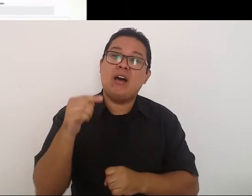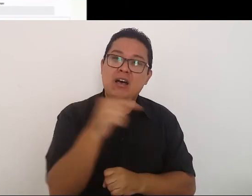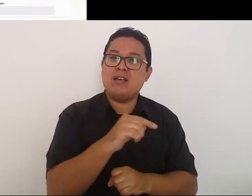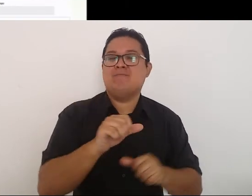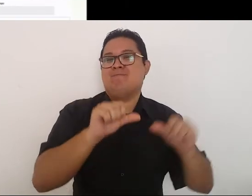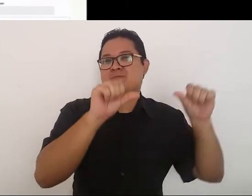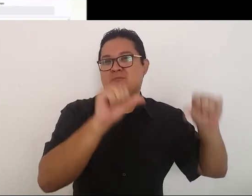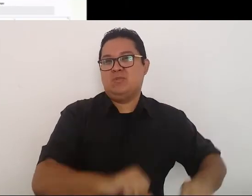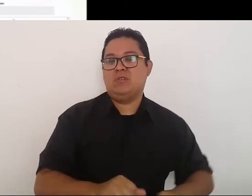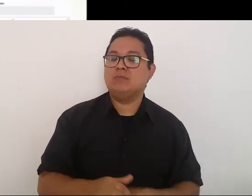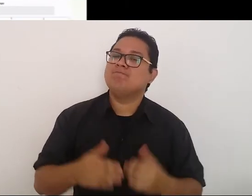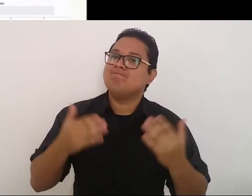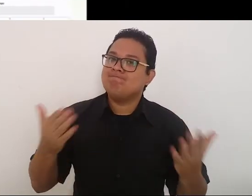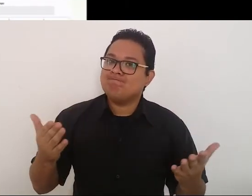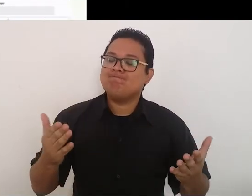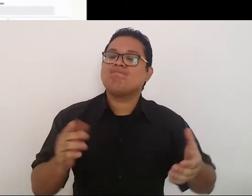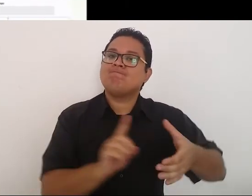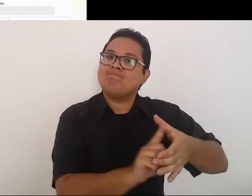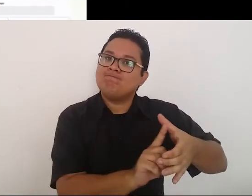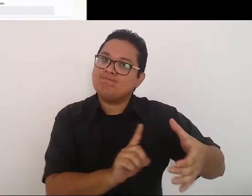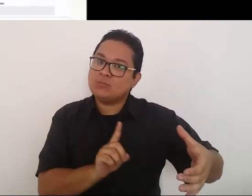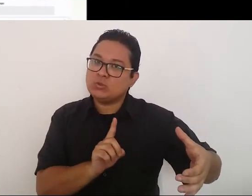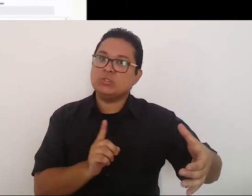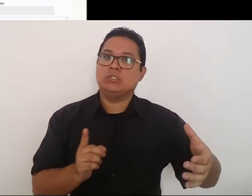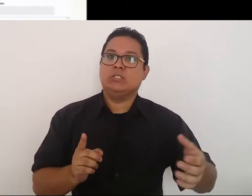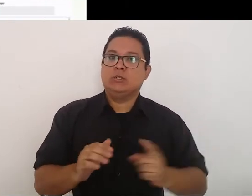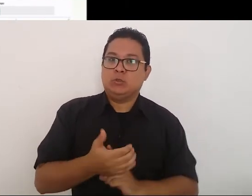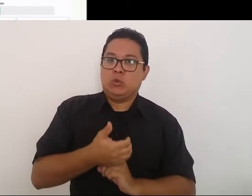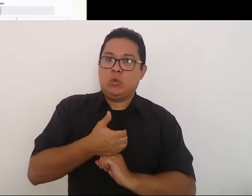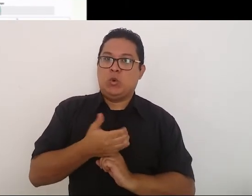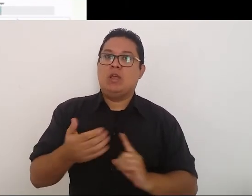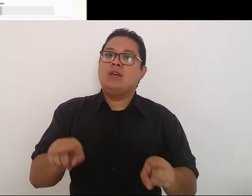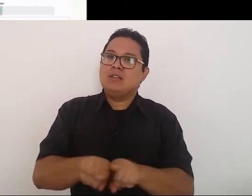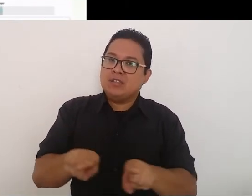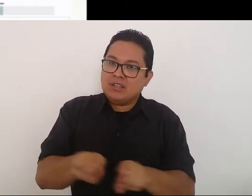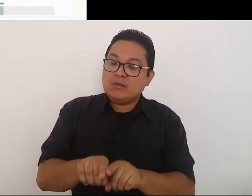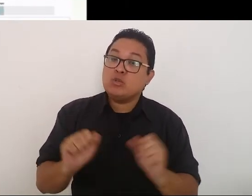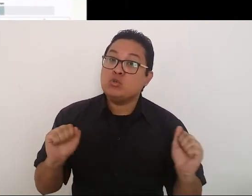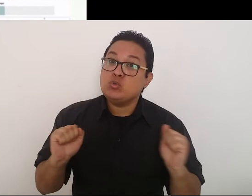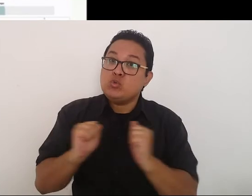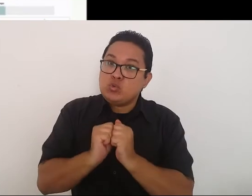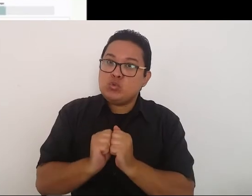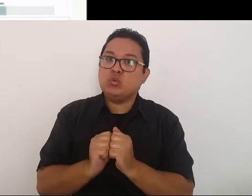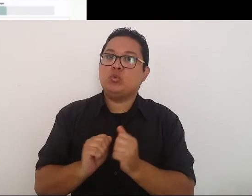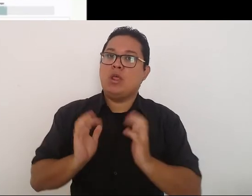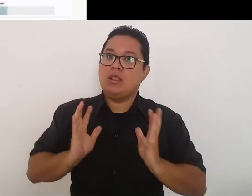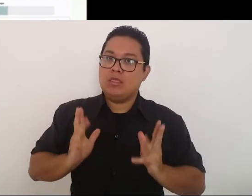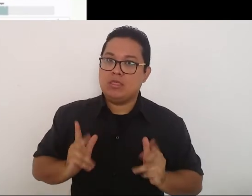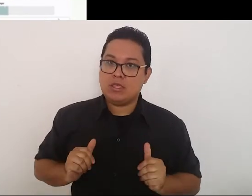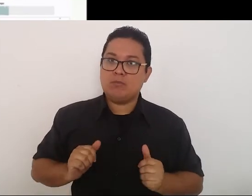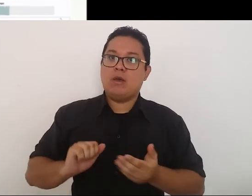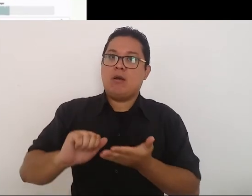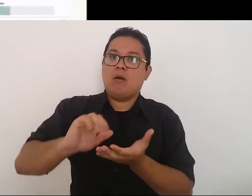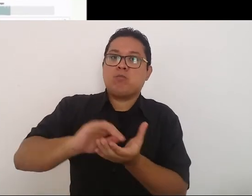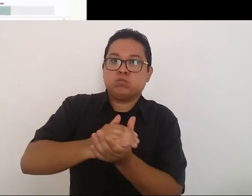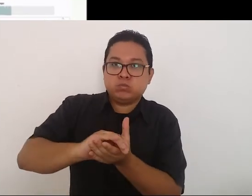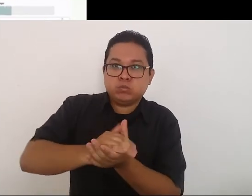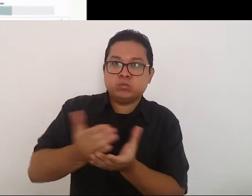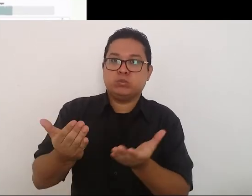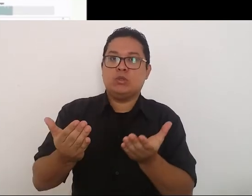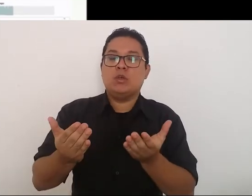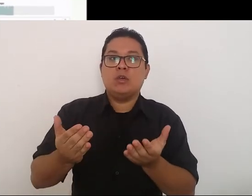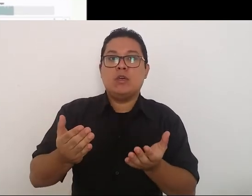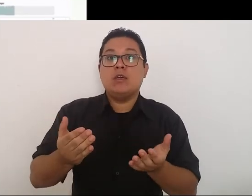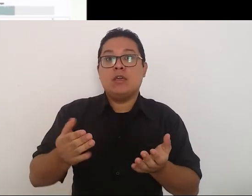de preservação, assear, limpar, tentar controlar a questão da mão no rosto, etc., são as